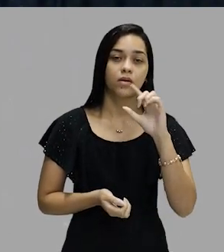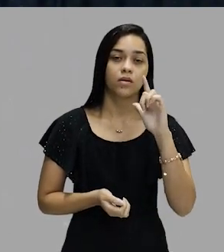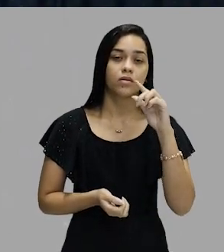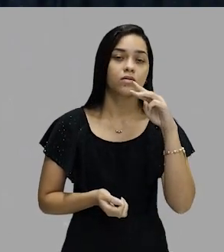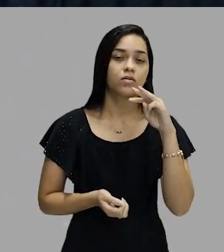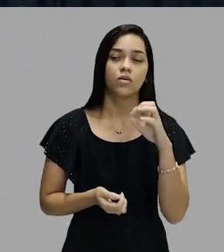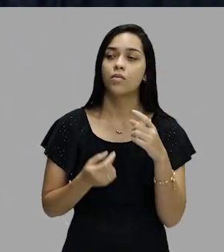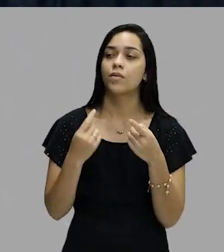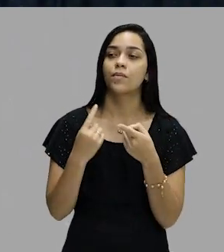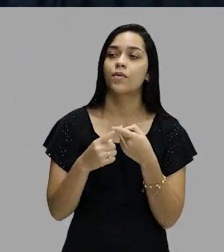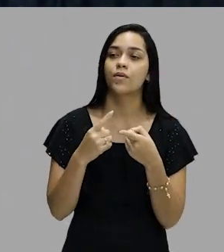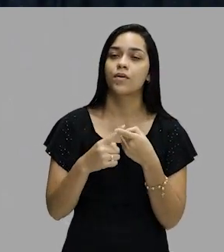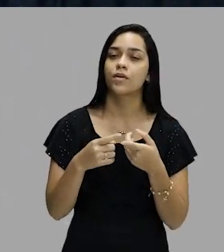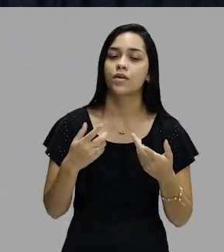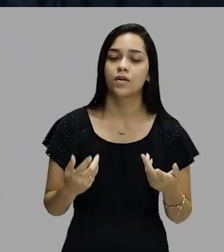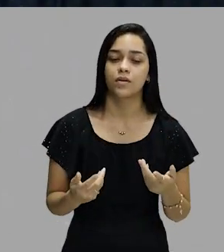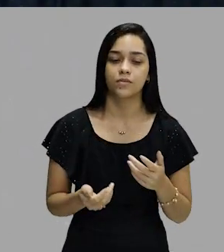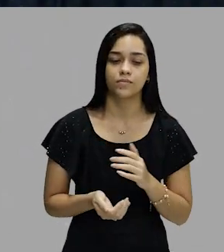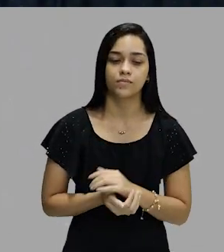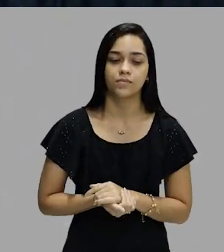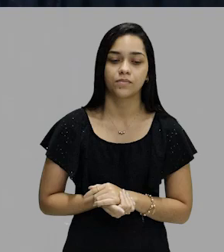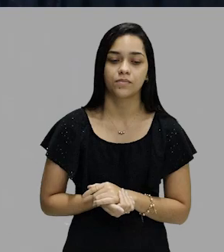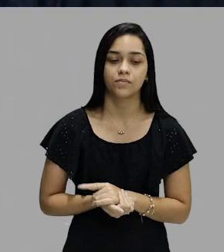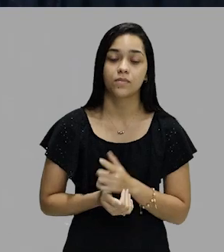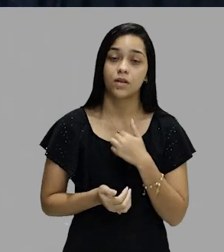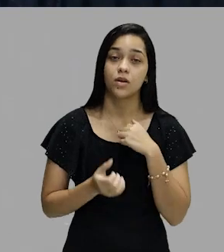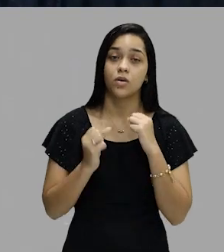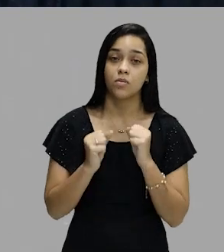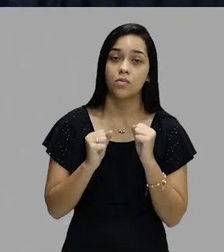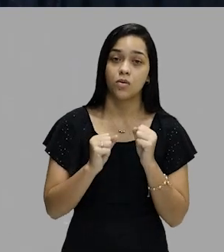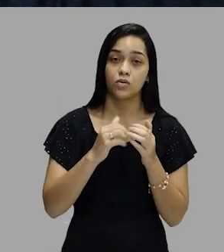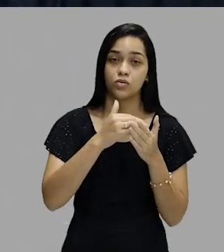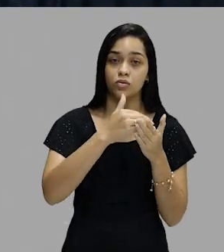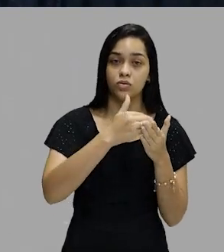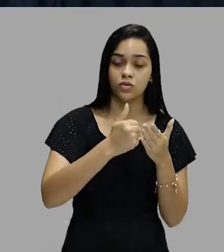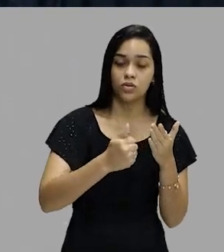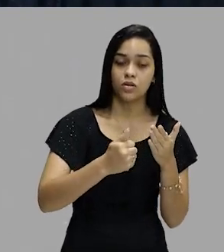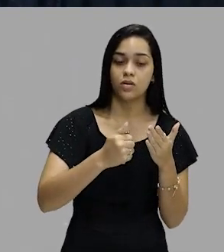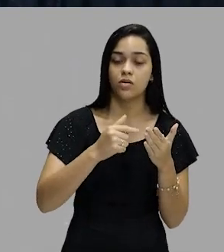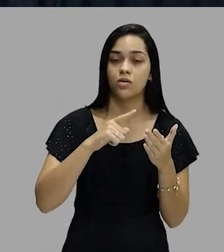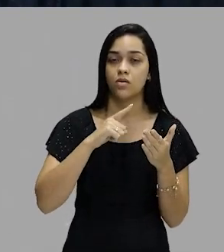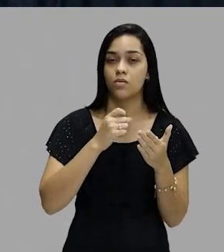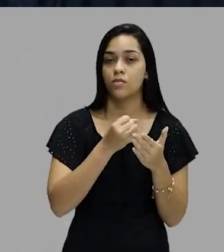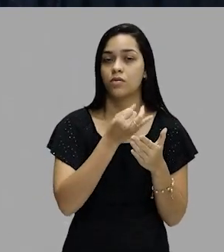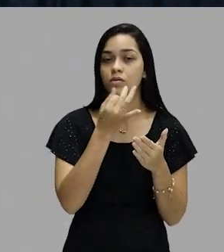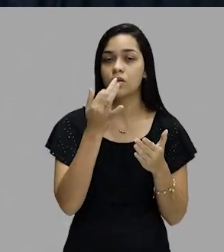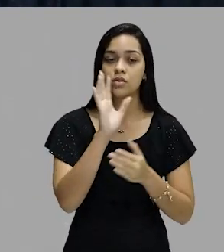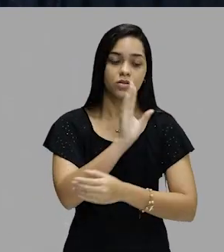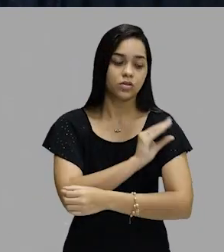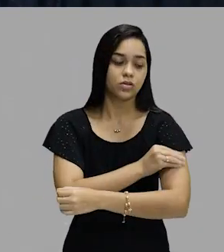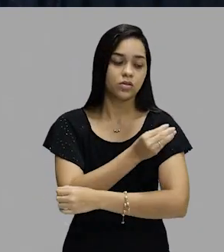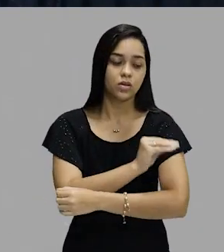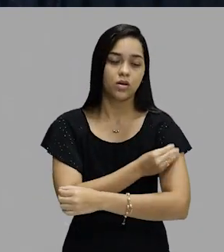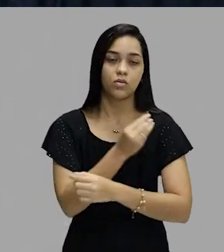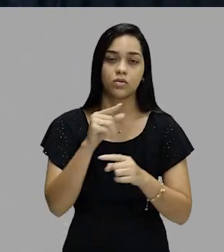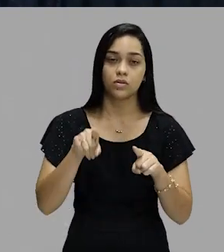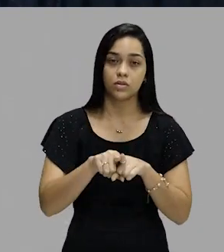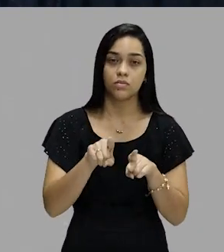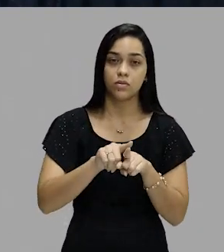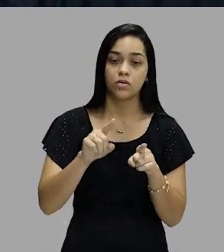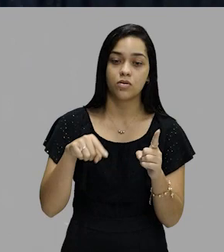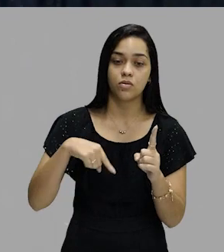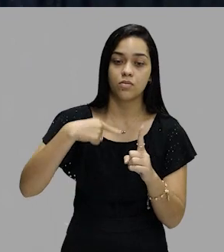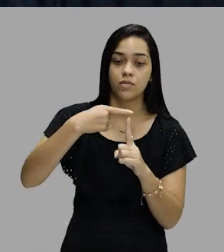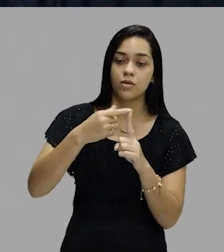quê? Certo? Eu posso muito bem retirar uma quantidade de álcool e completar